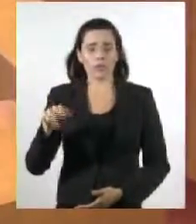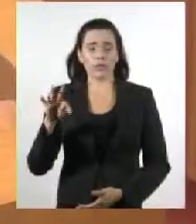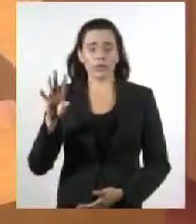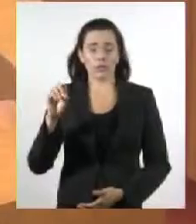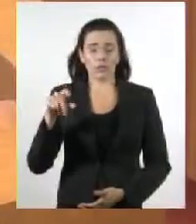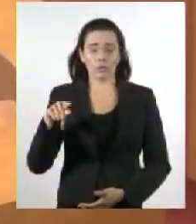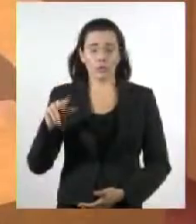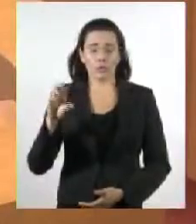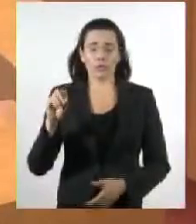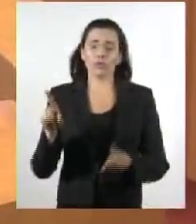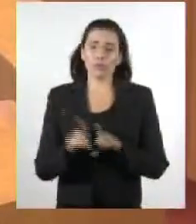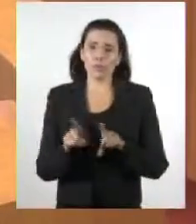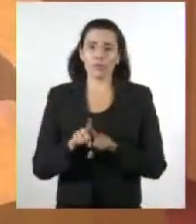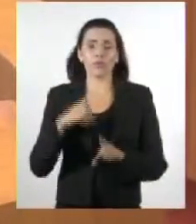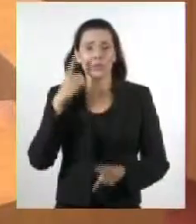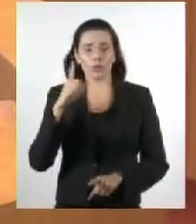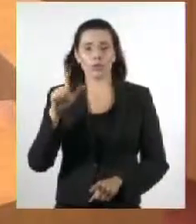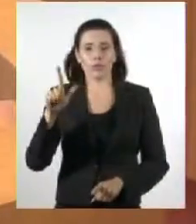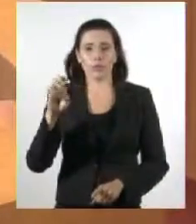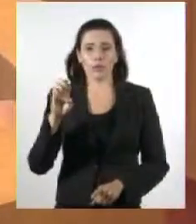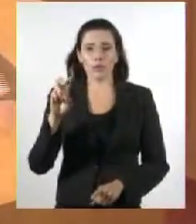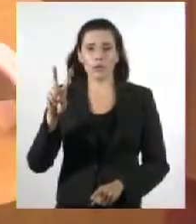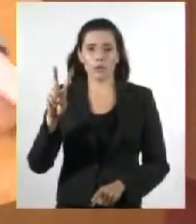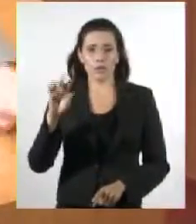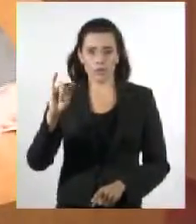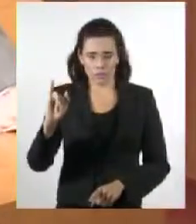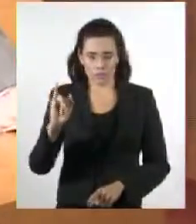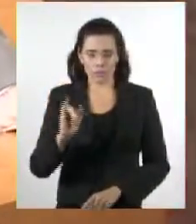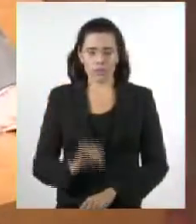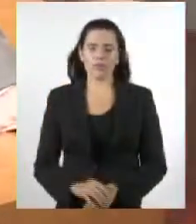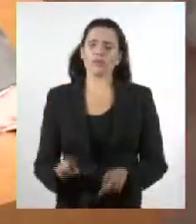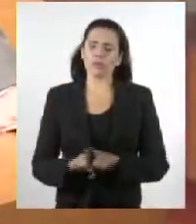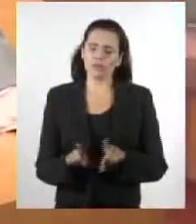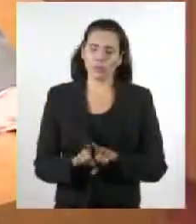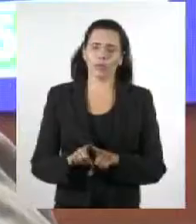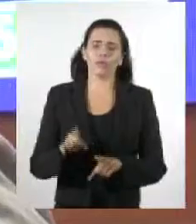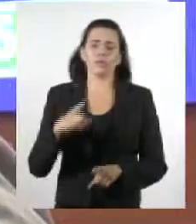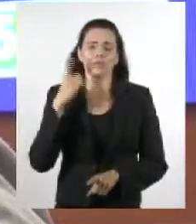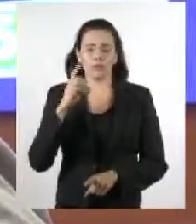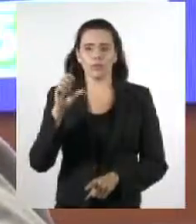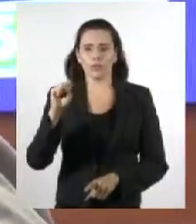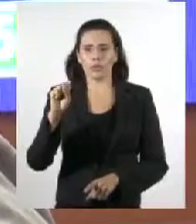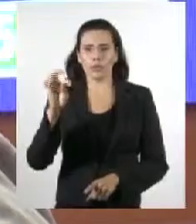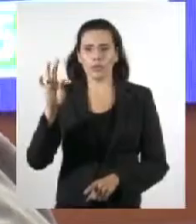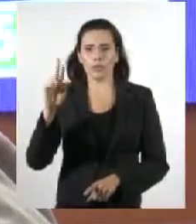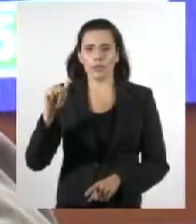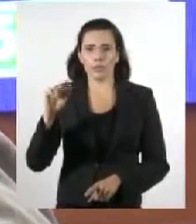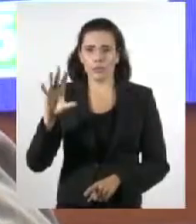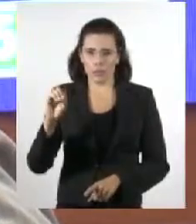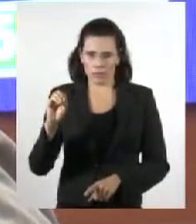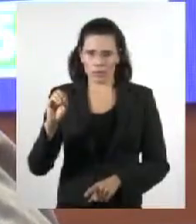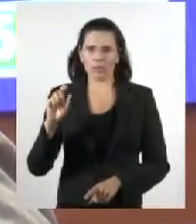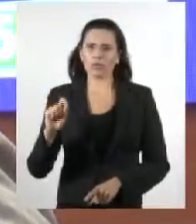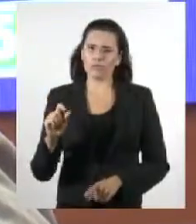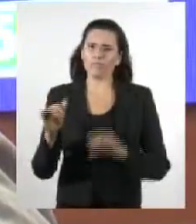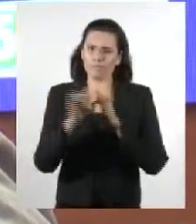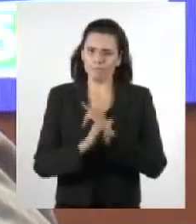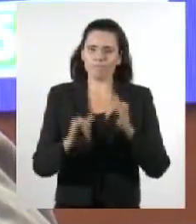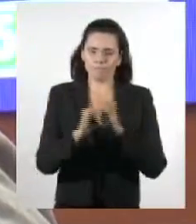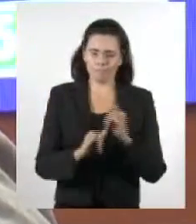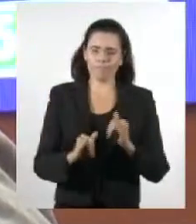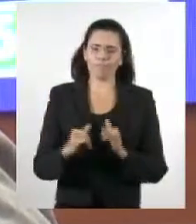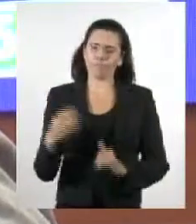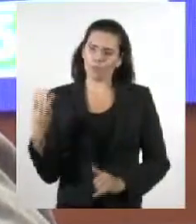tenho certeza que já vai chegar o deputado Sten Rezende, com mais dados sobre o tema, mas fica aqui o apelo para que essa